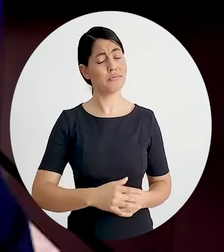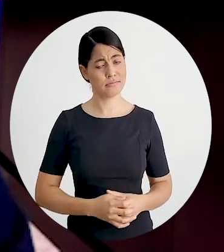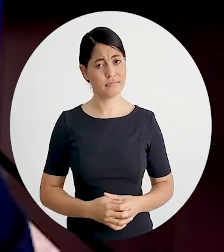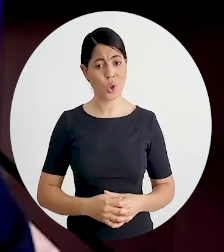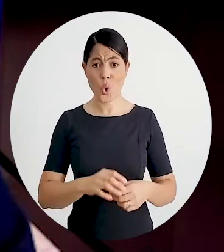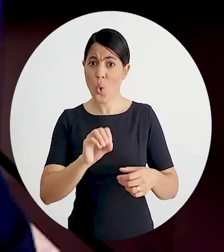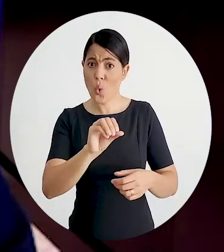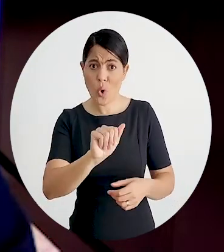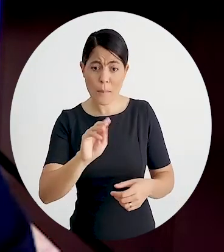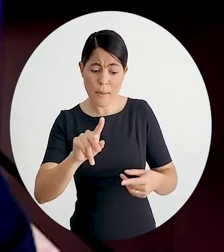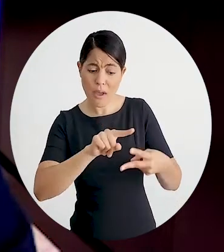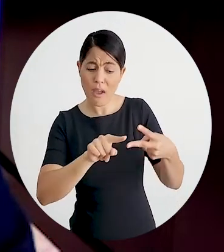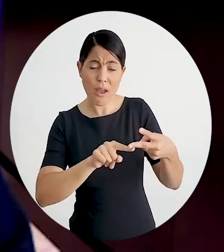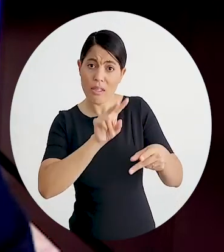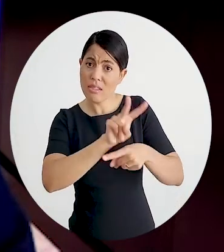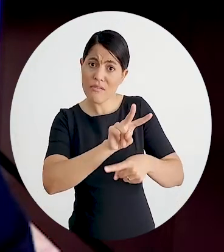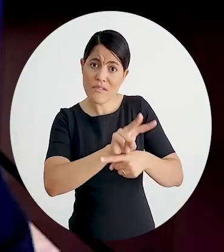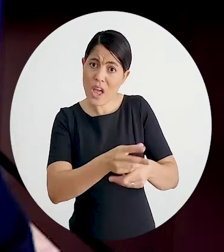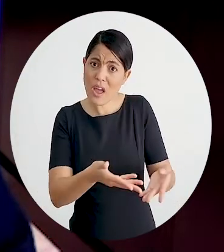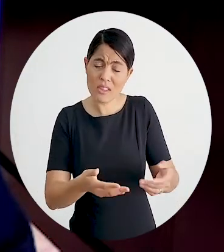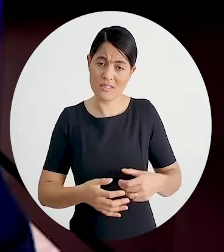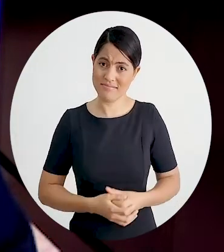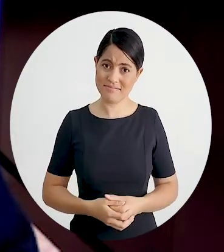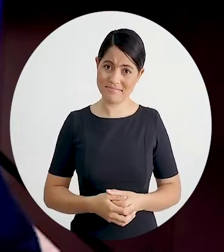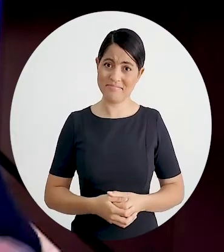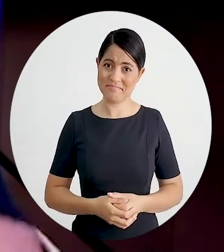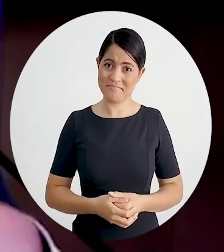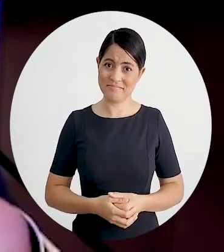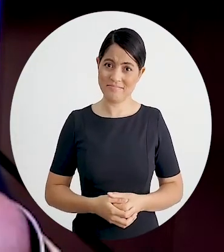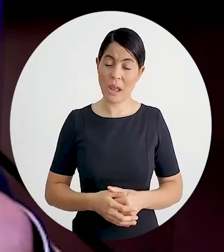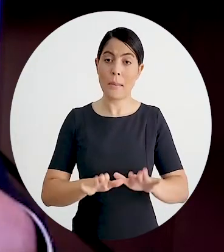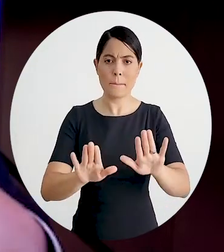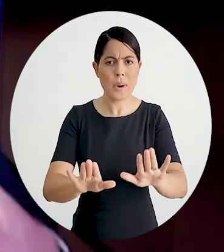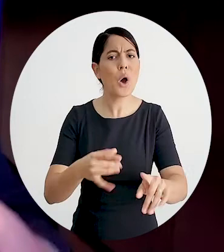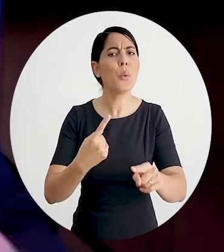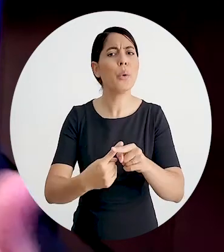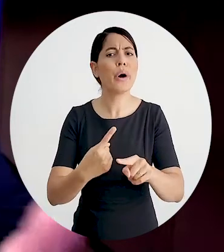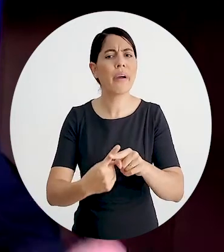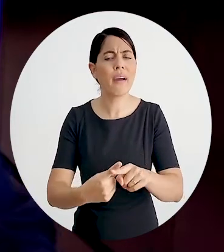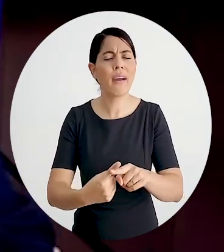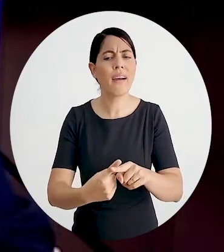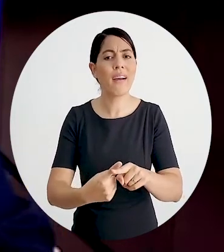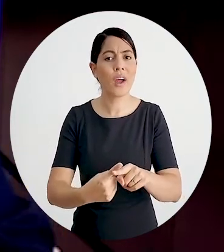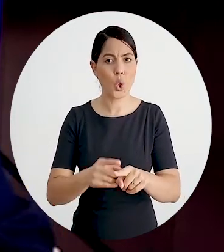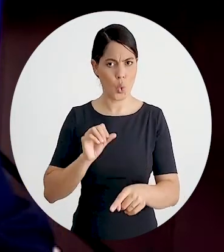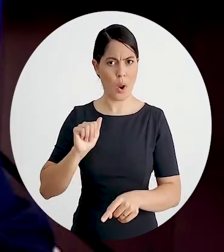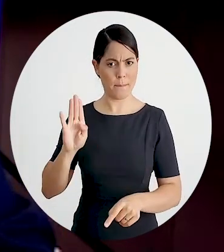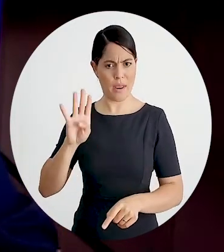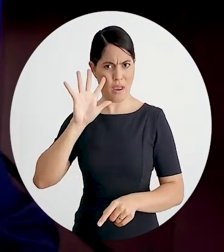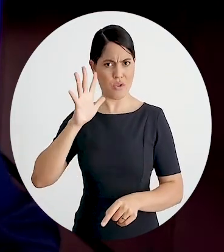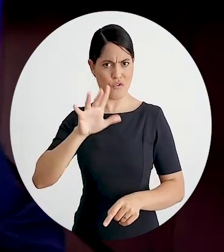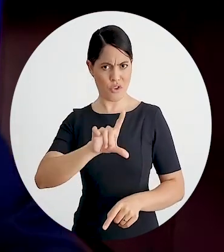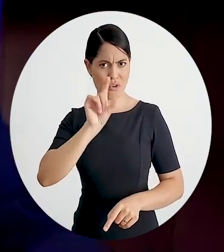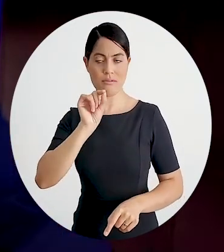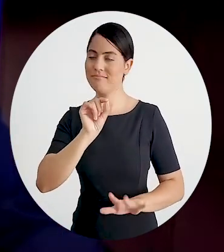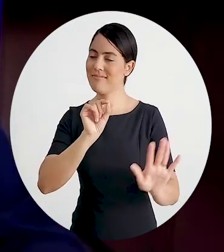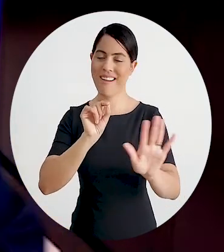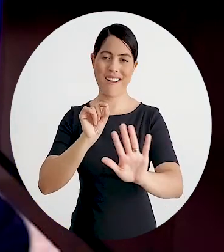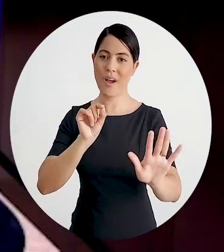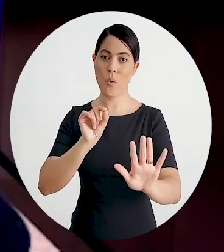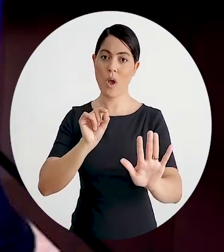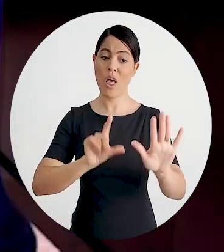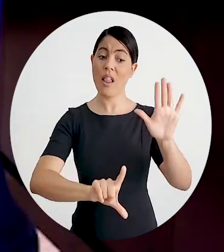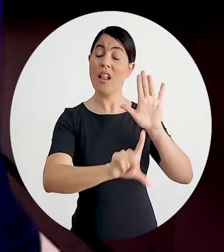Eu respondo, a OAB deve defender ambos. E não por uma escolha dos dirigentes da OAB, mas por uma